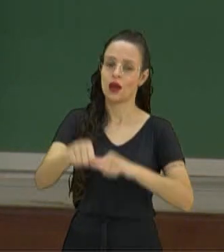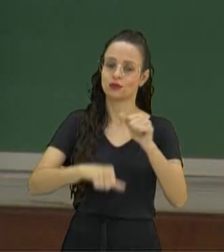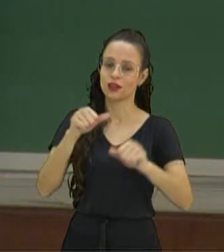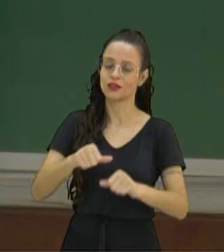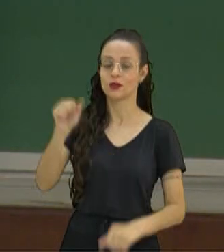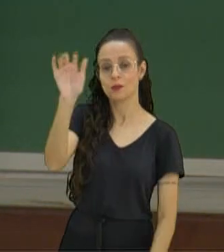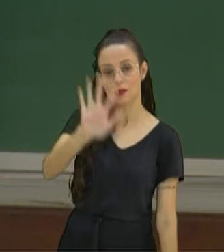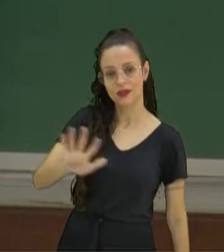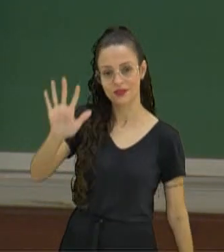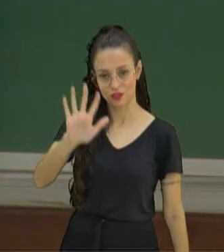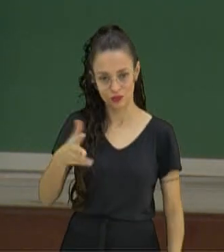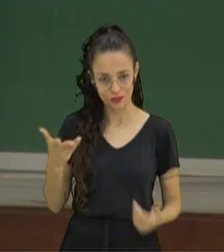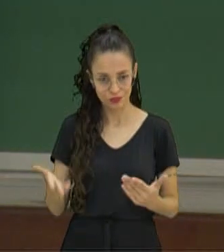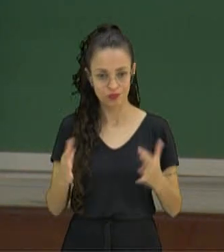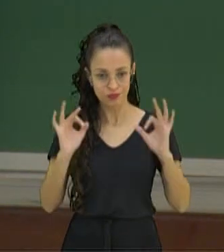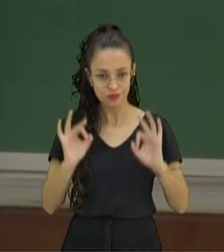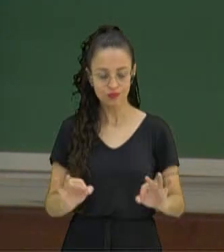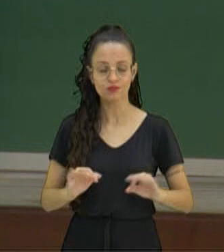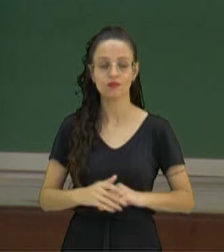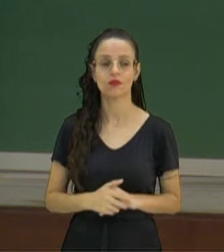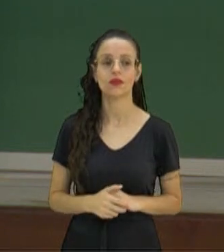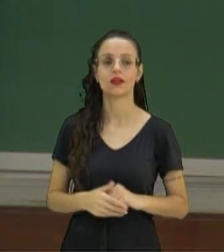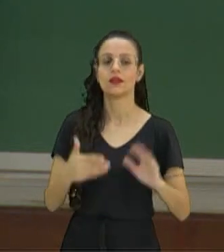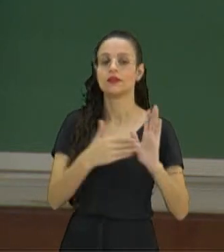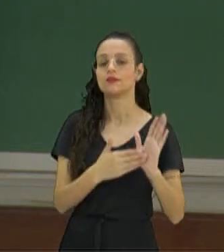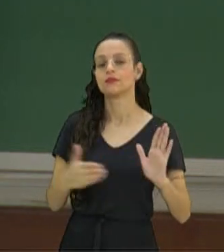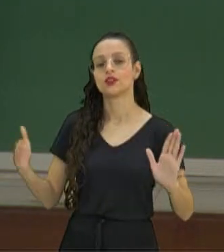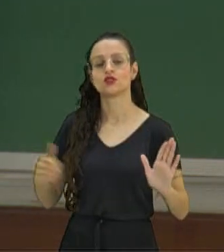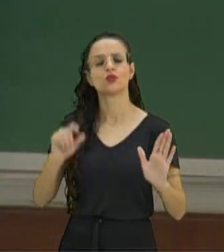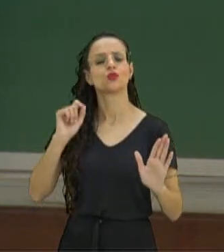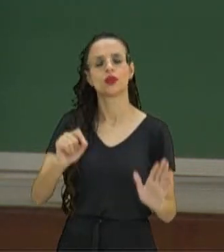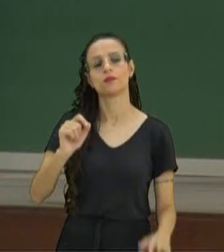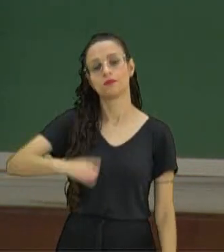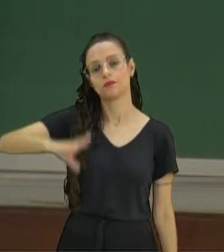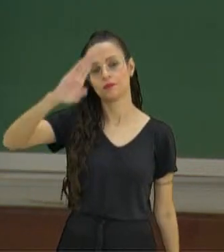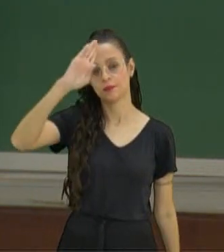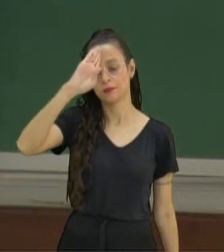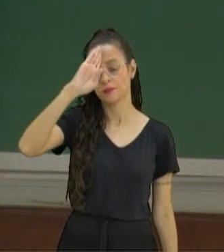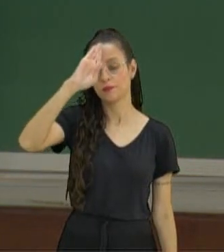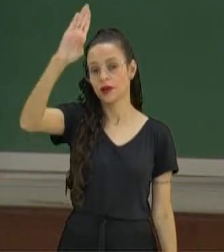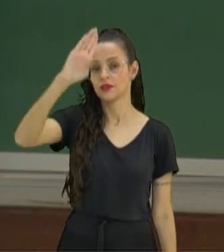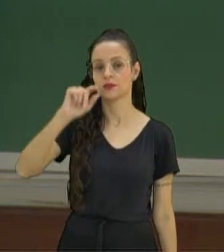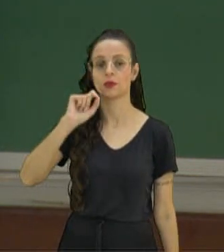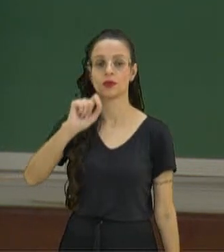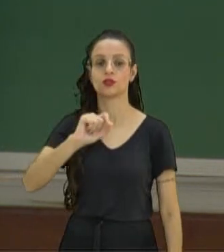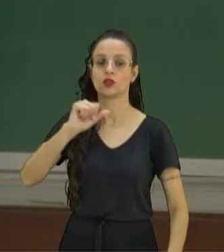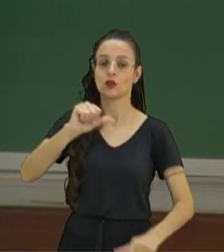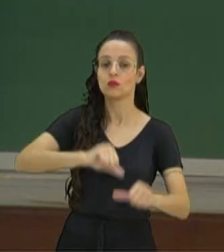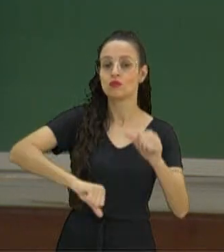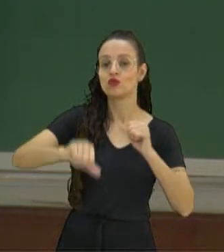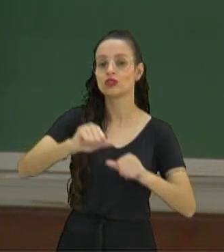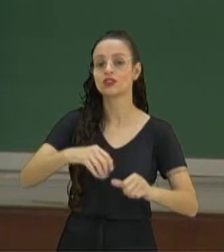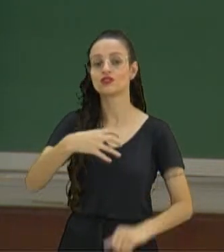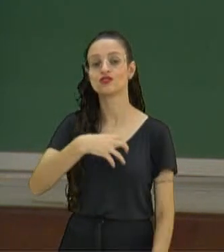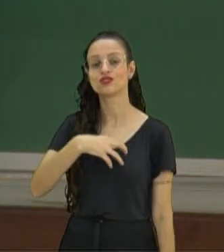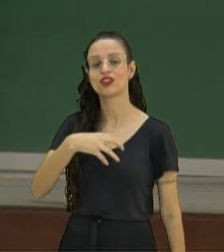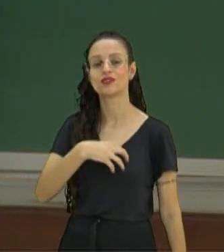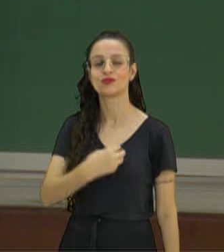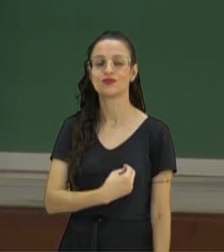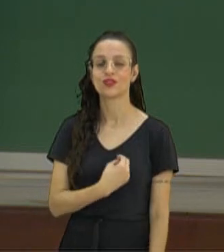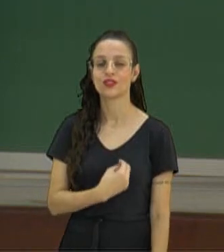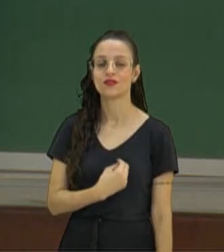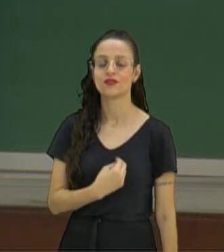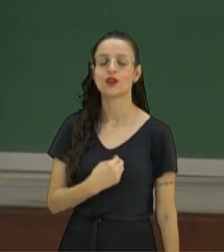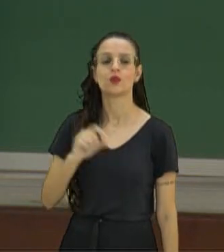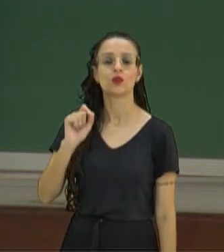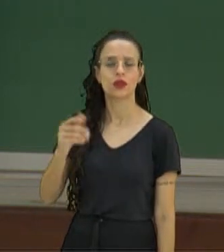que a gente vem falando, certo? A partir, então, ali, principalmente da mudança nos modos de viver, do que